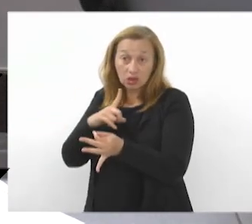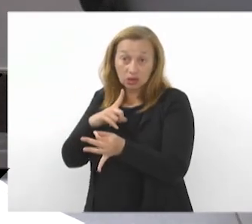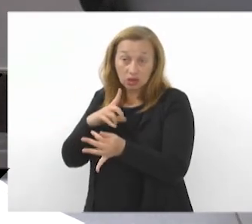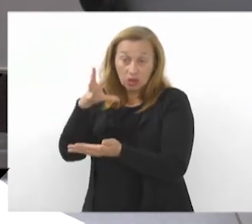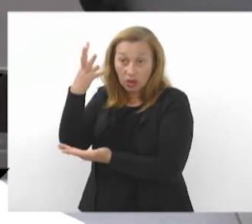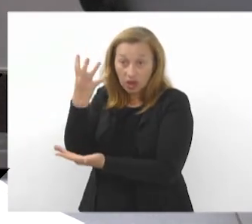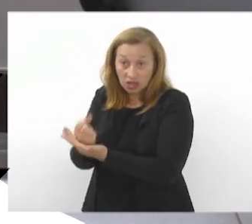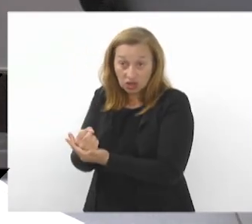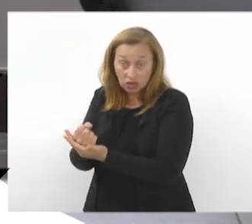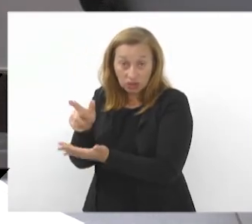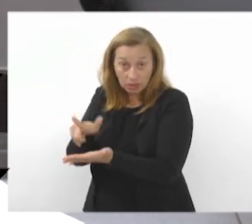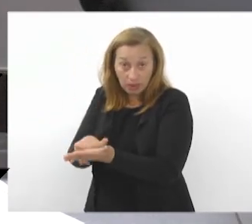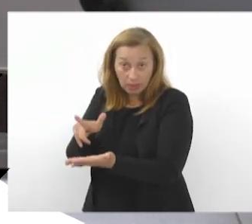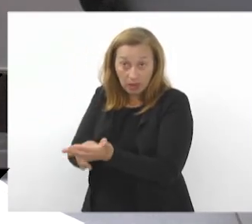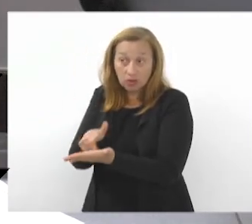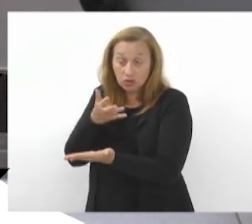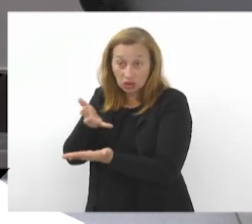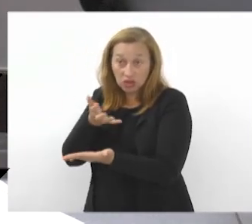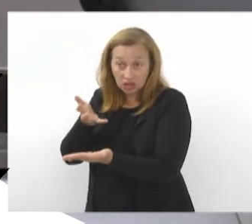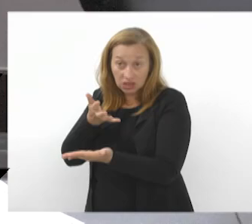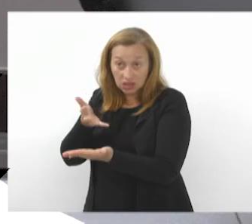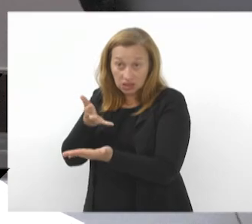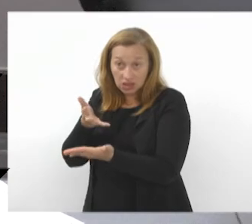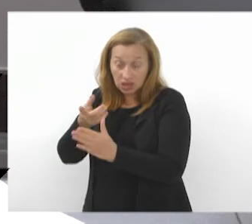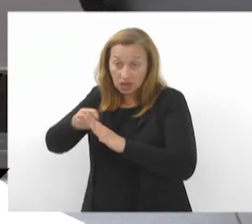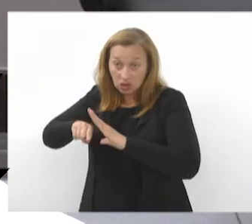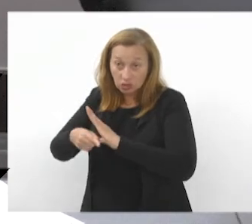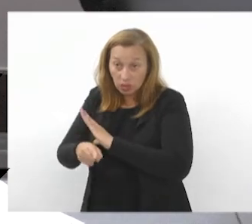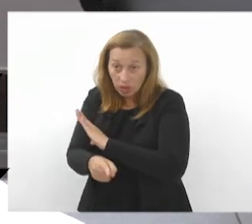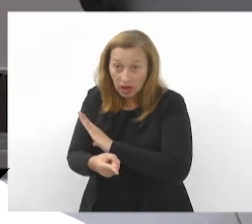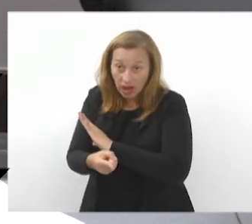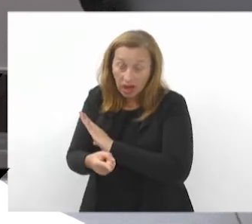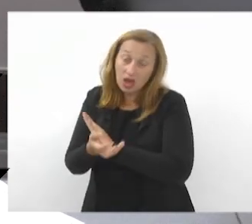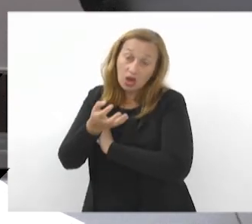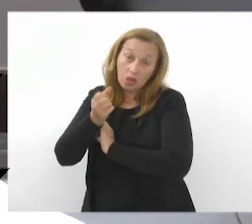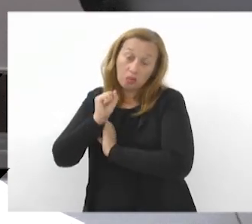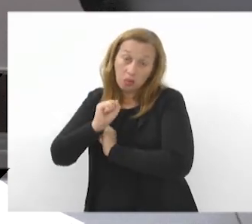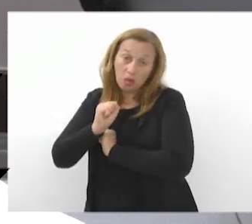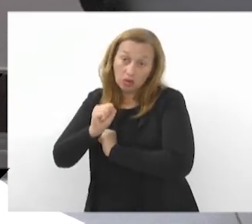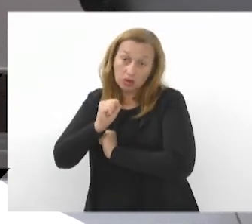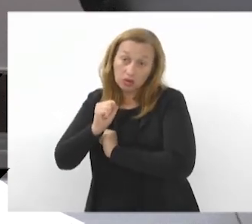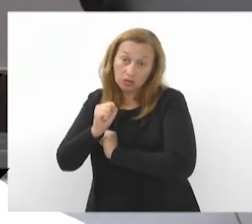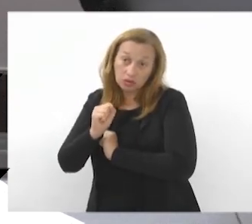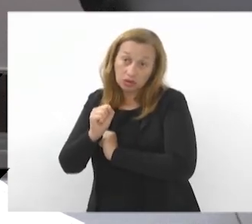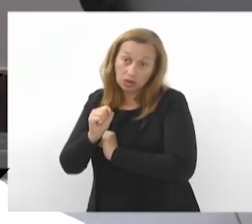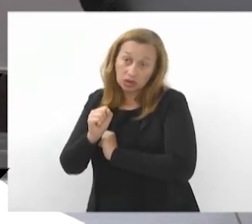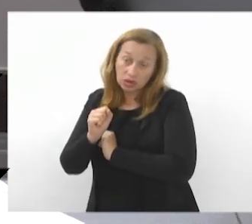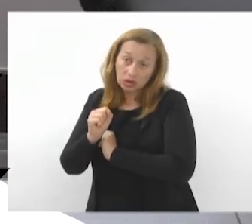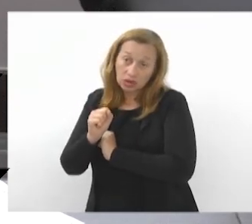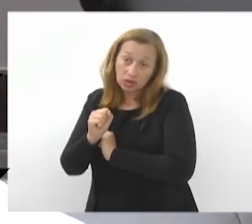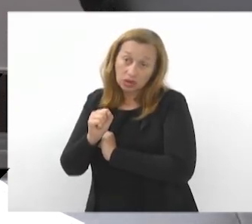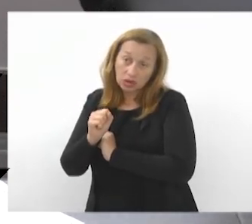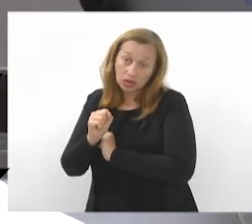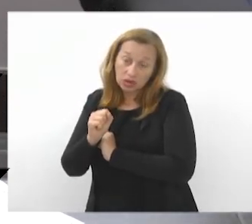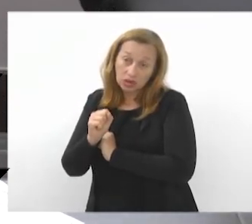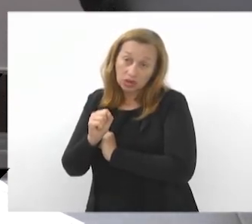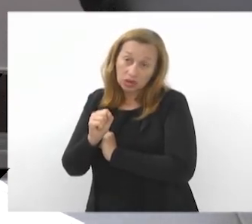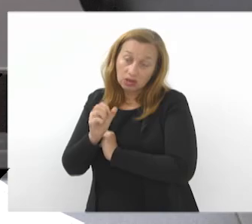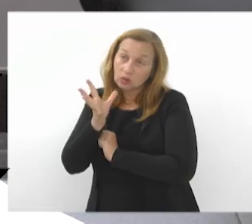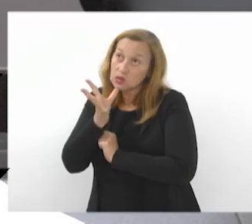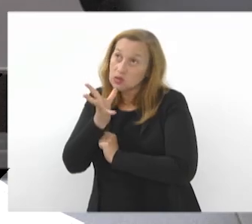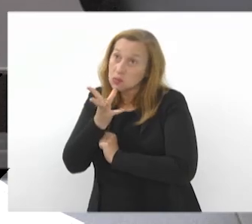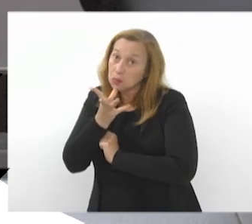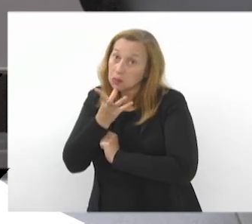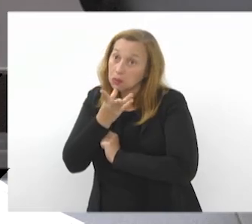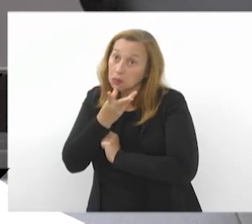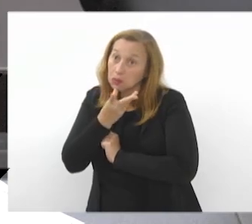registro em papel, se eu quiser explorar politicamente, eu exploro, e isso não tramita por meses